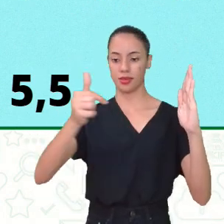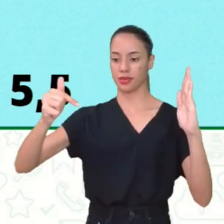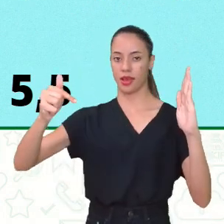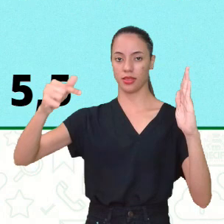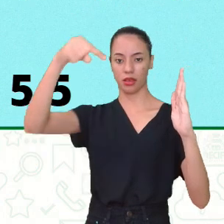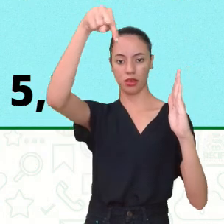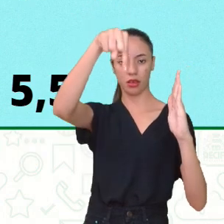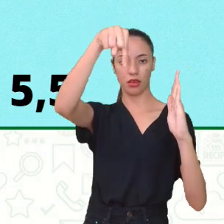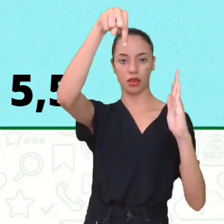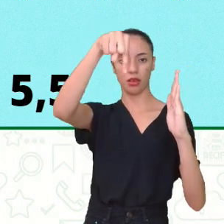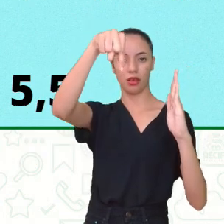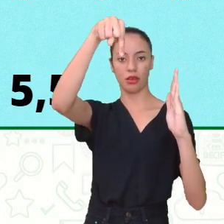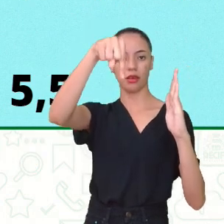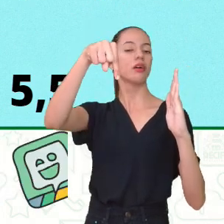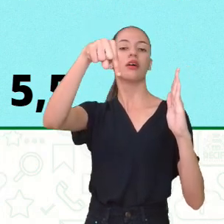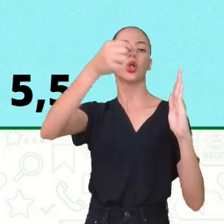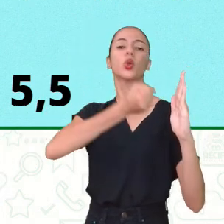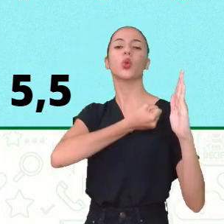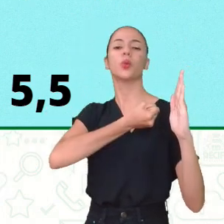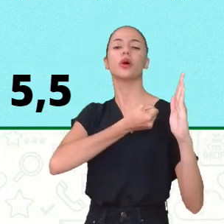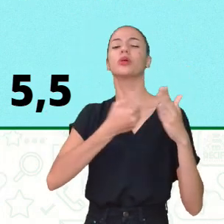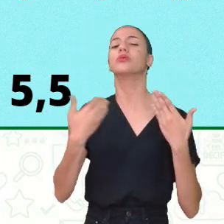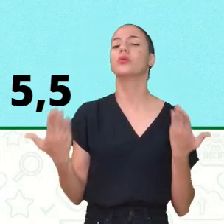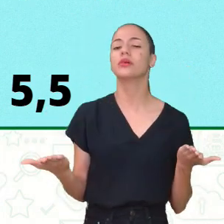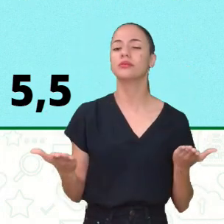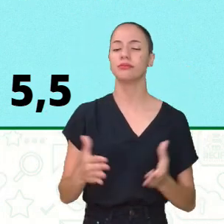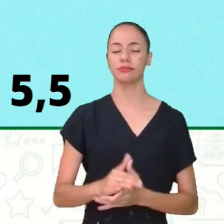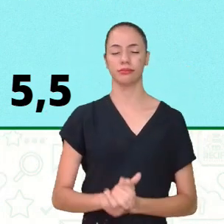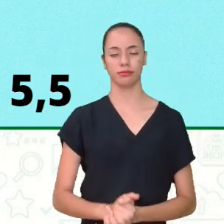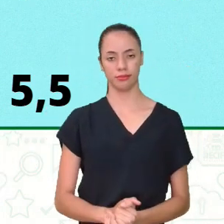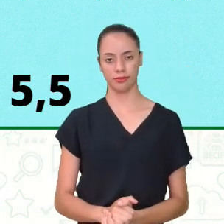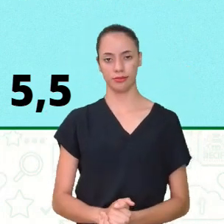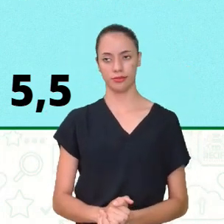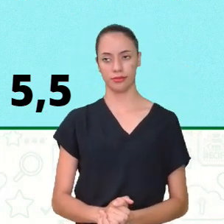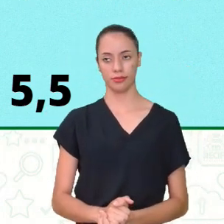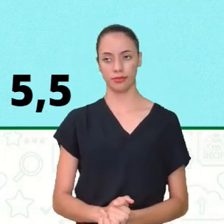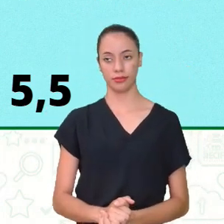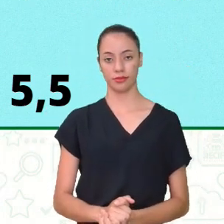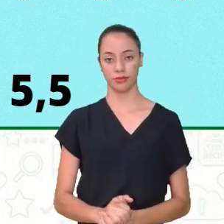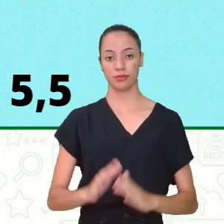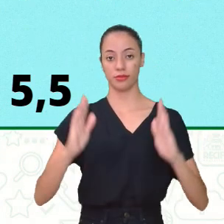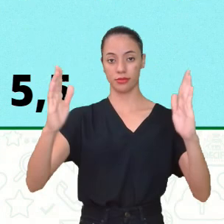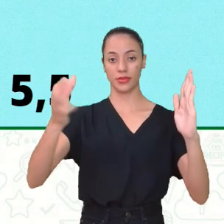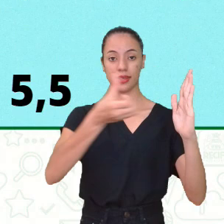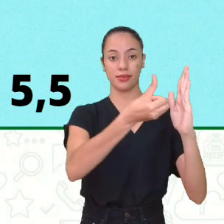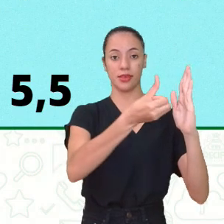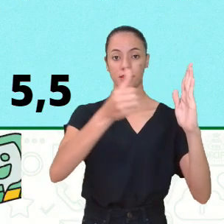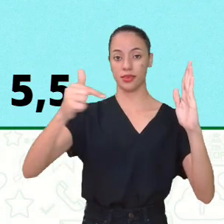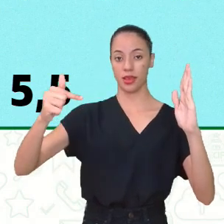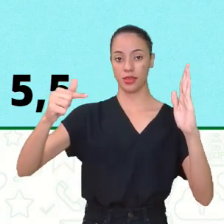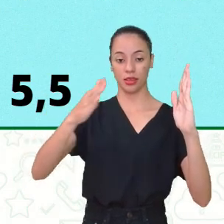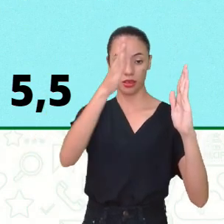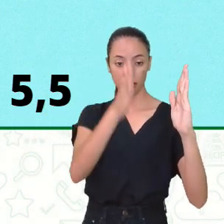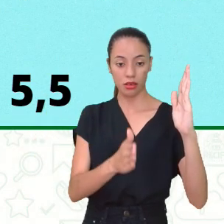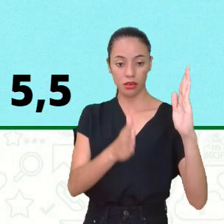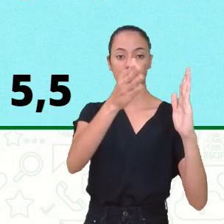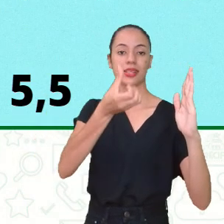ou seja, esse número é 6,5, né?